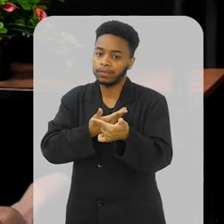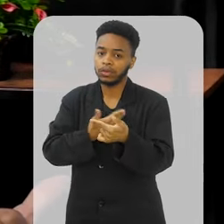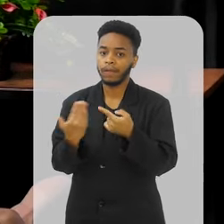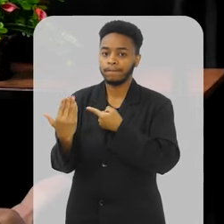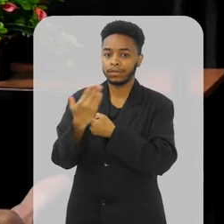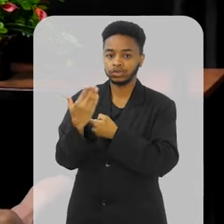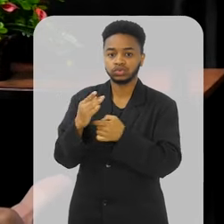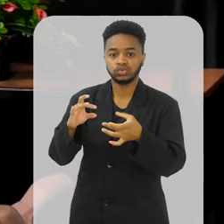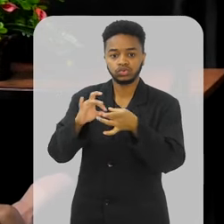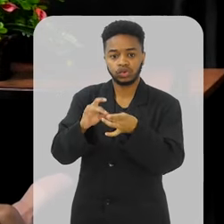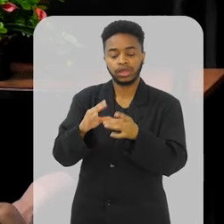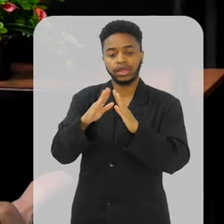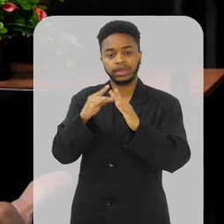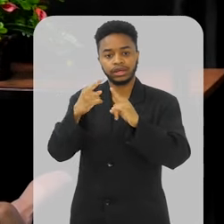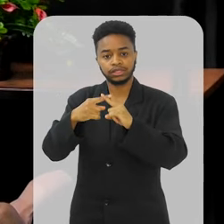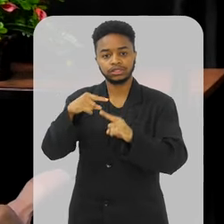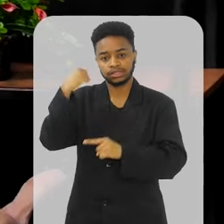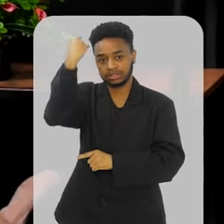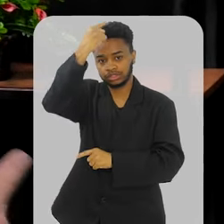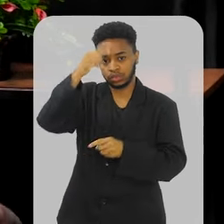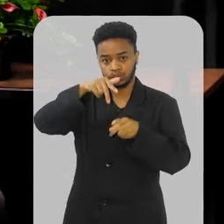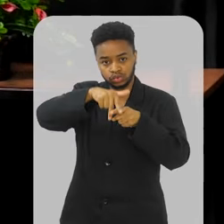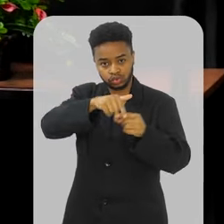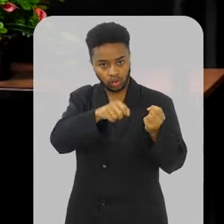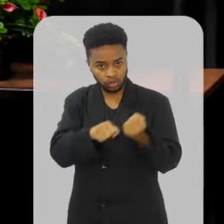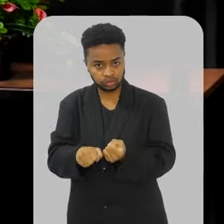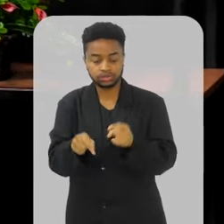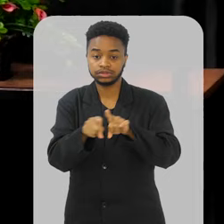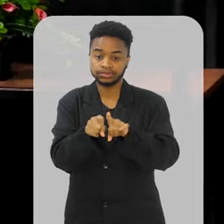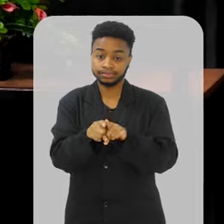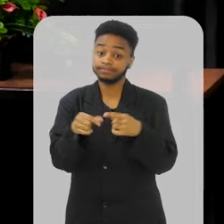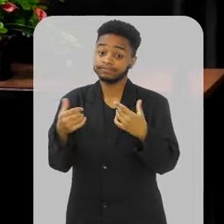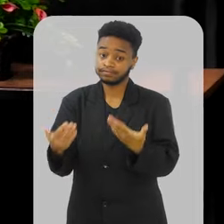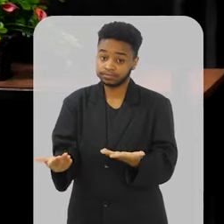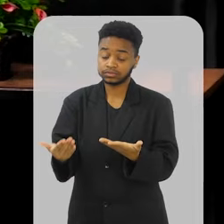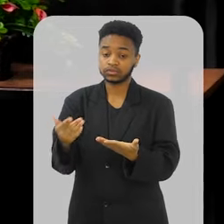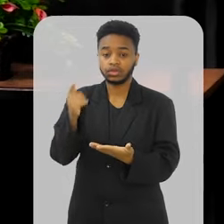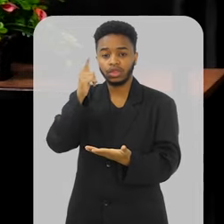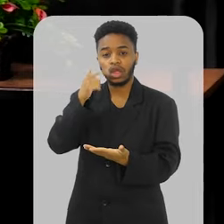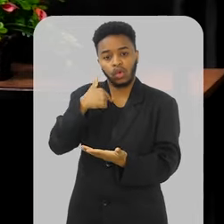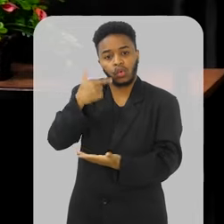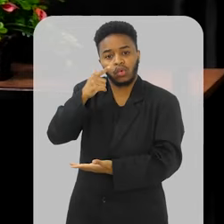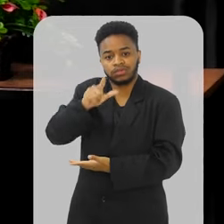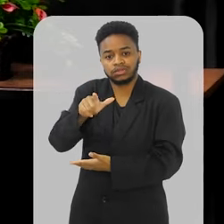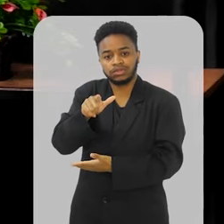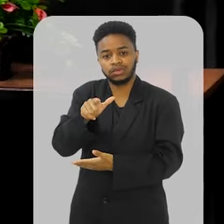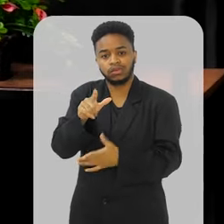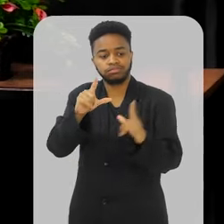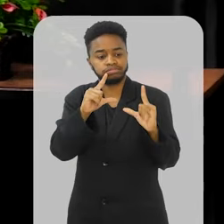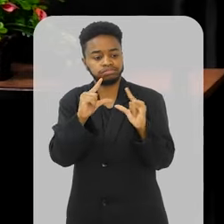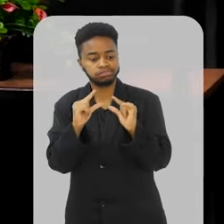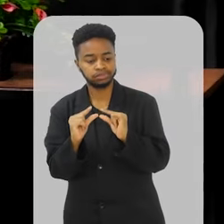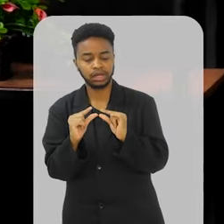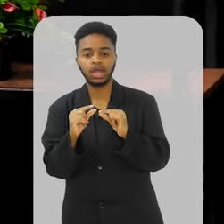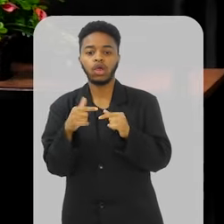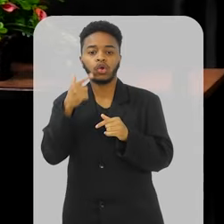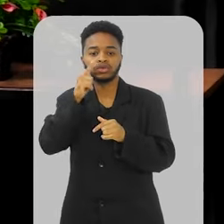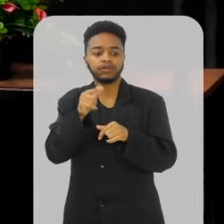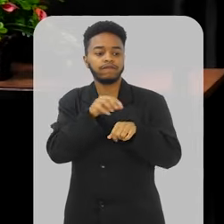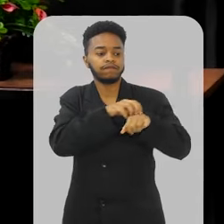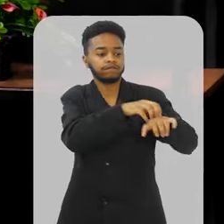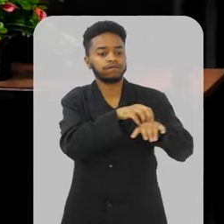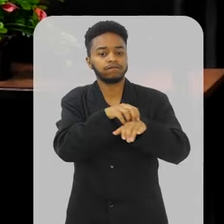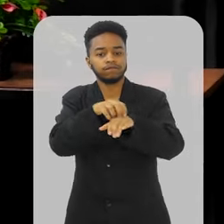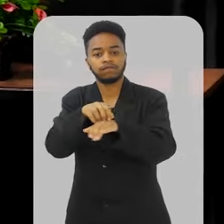igreja de São Jorge também celebrando então isso já vai me dando uma certa mobilidade para eu poder estar em vários outros